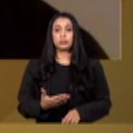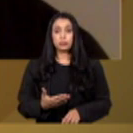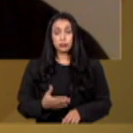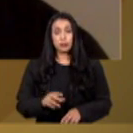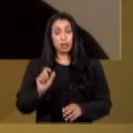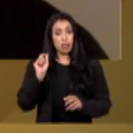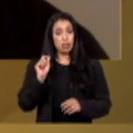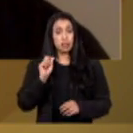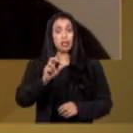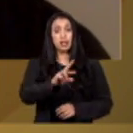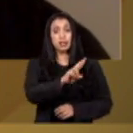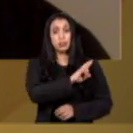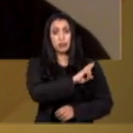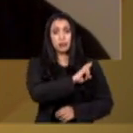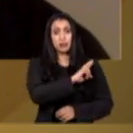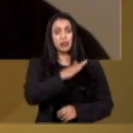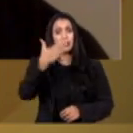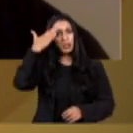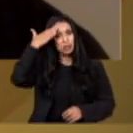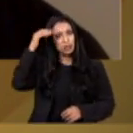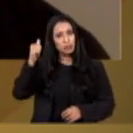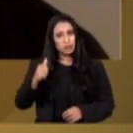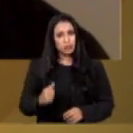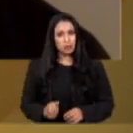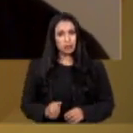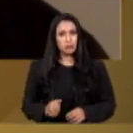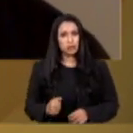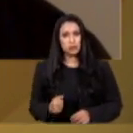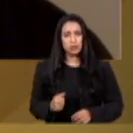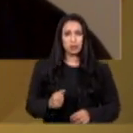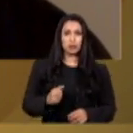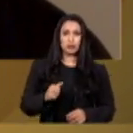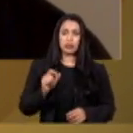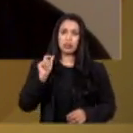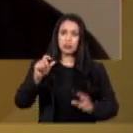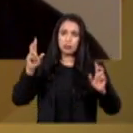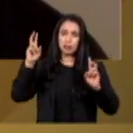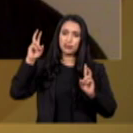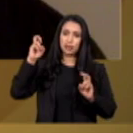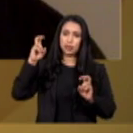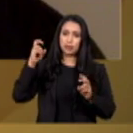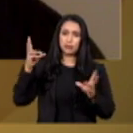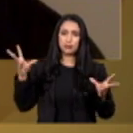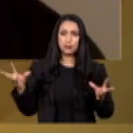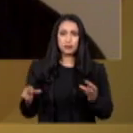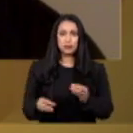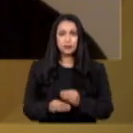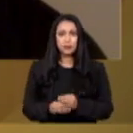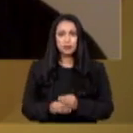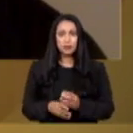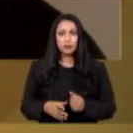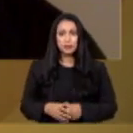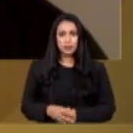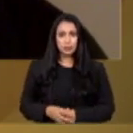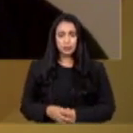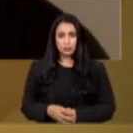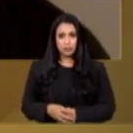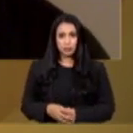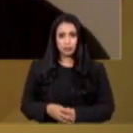coração sua responsabilidade e sente tem relativa oportunidade de se manifestar fechadas a